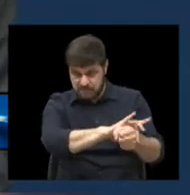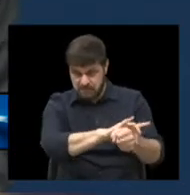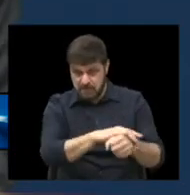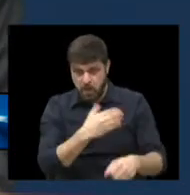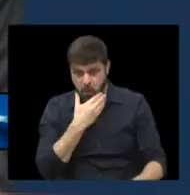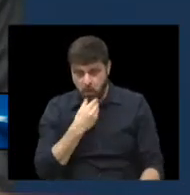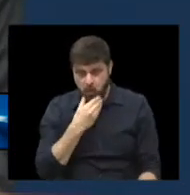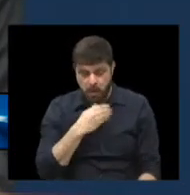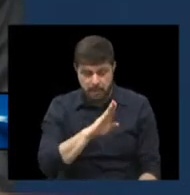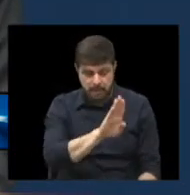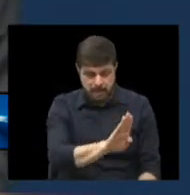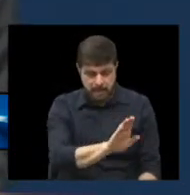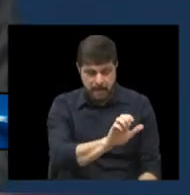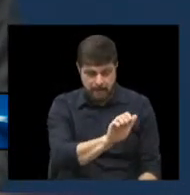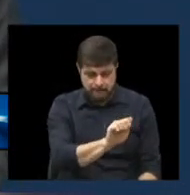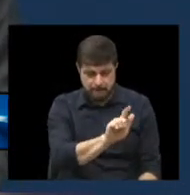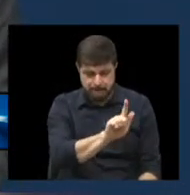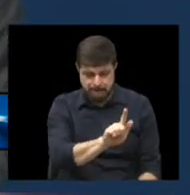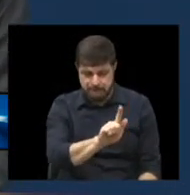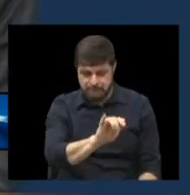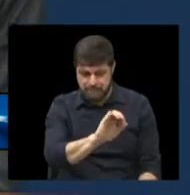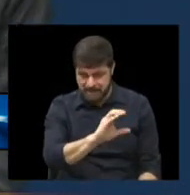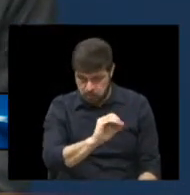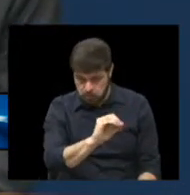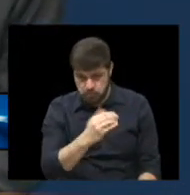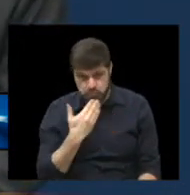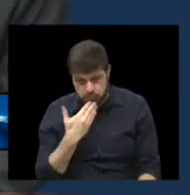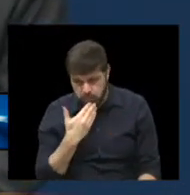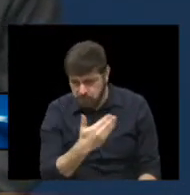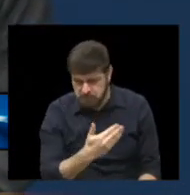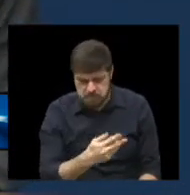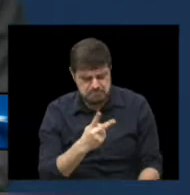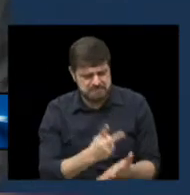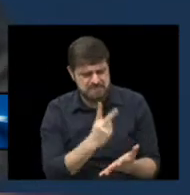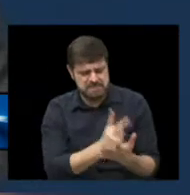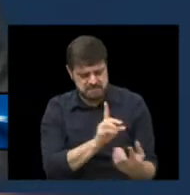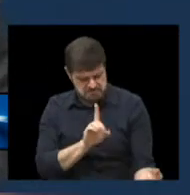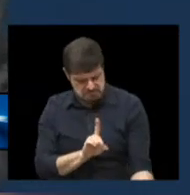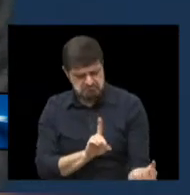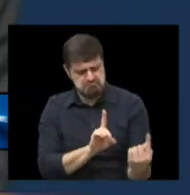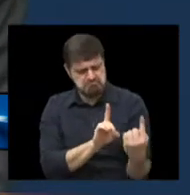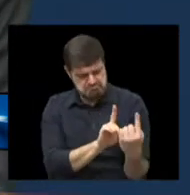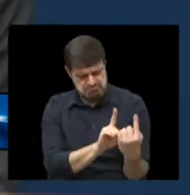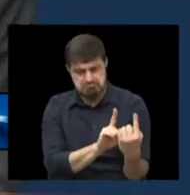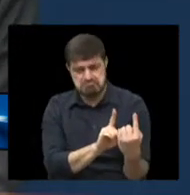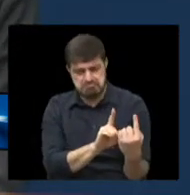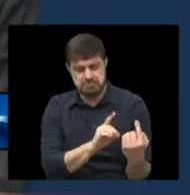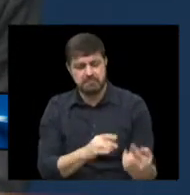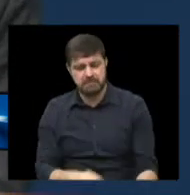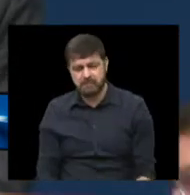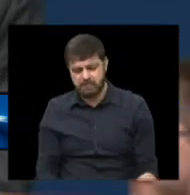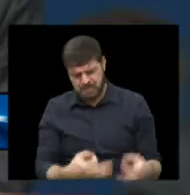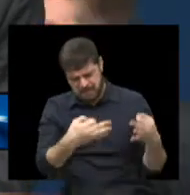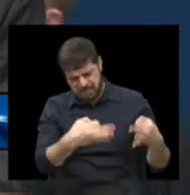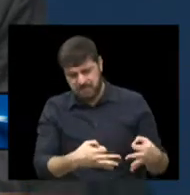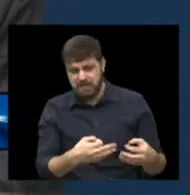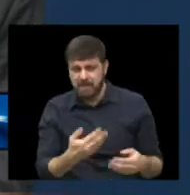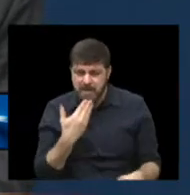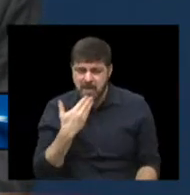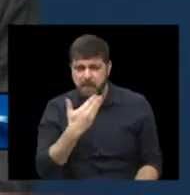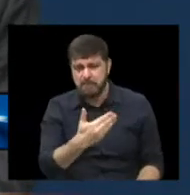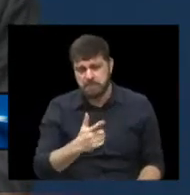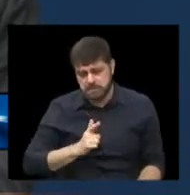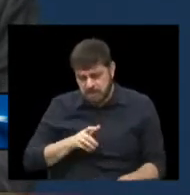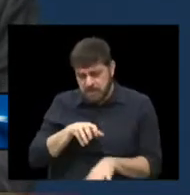pessoa pela qual eu tenho grande admiração, sempre atencioso nos meus pedidos, para que desloque esse